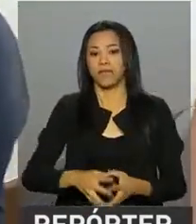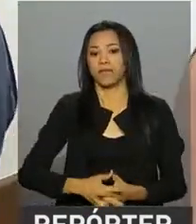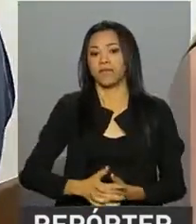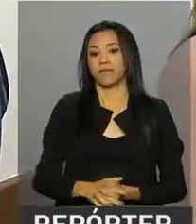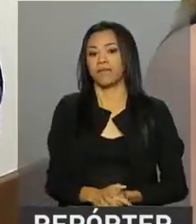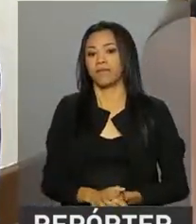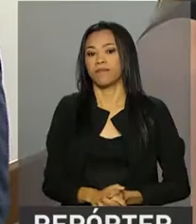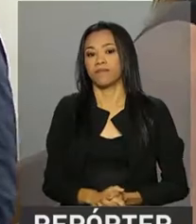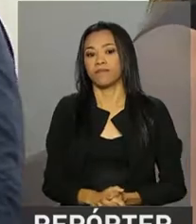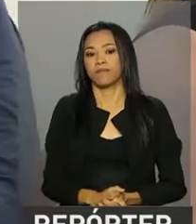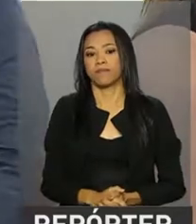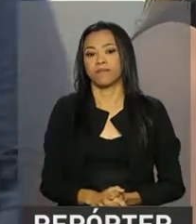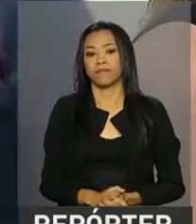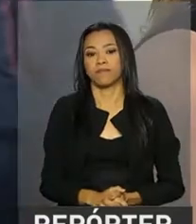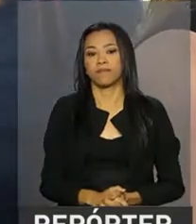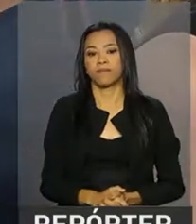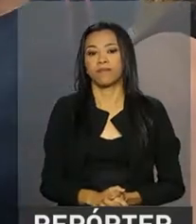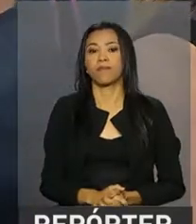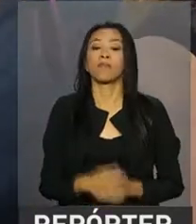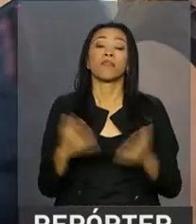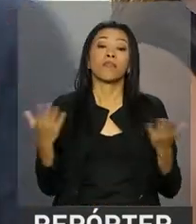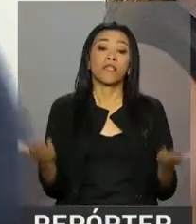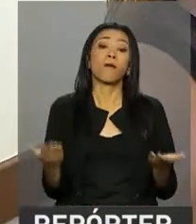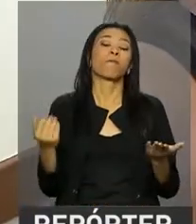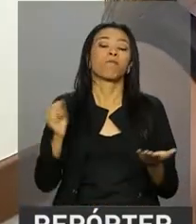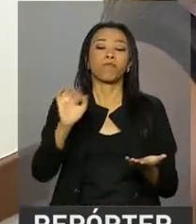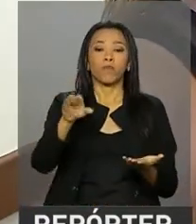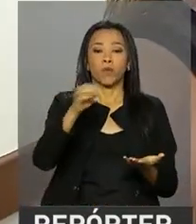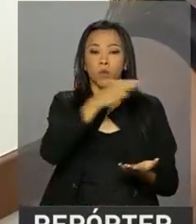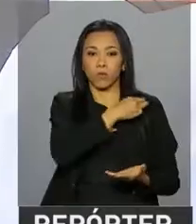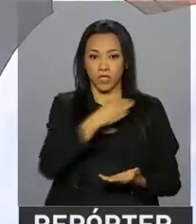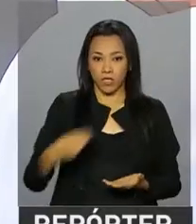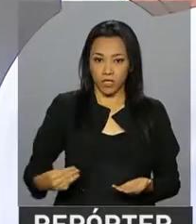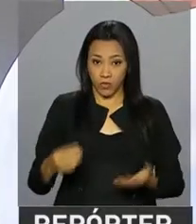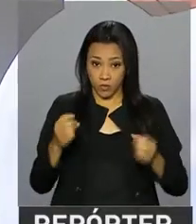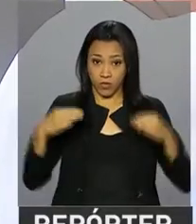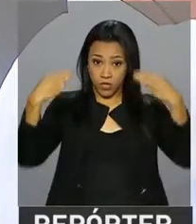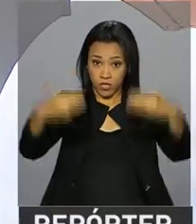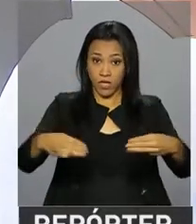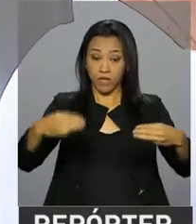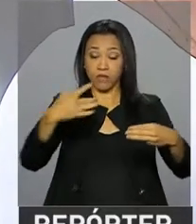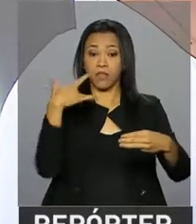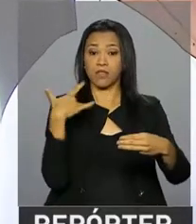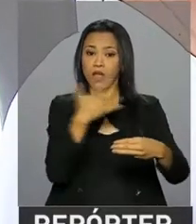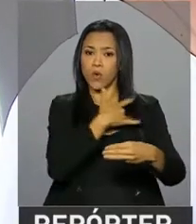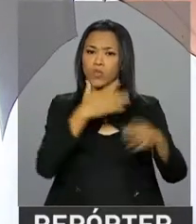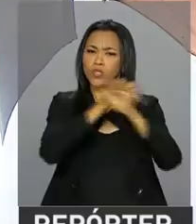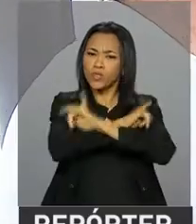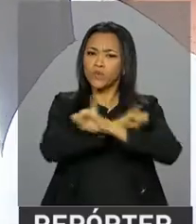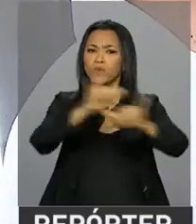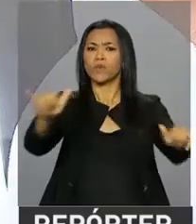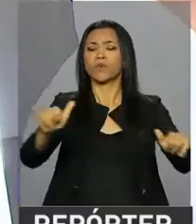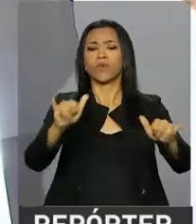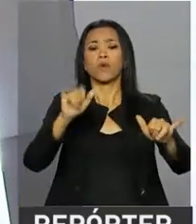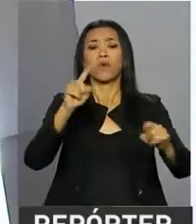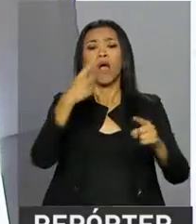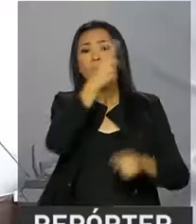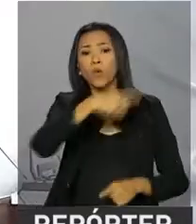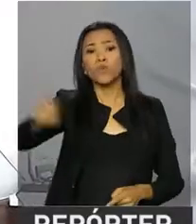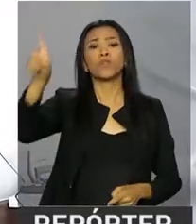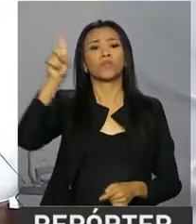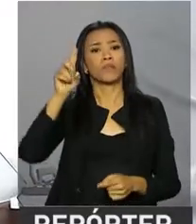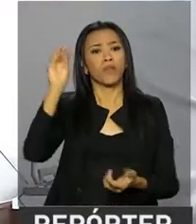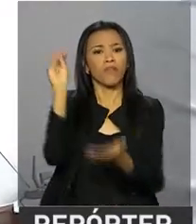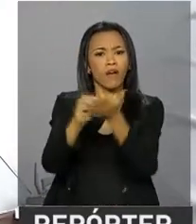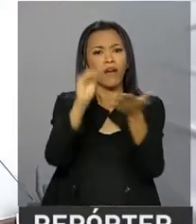o ministério da saúde determinou a ampliação da vacinação na última semana da campanha justamente porque ainda há